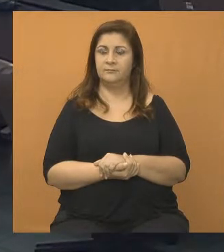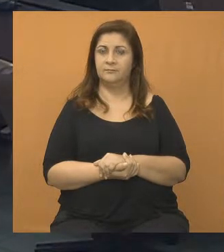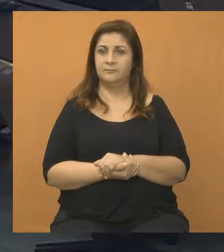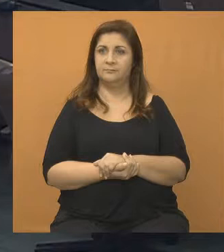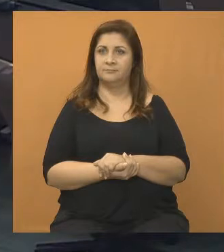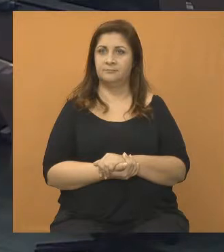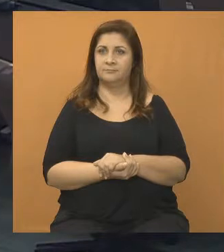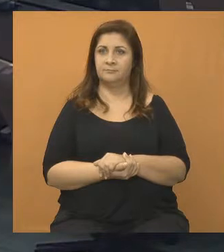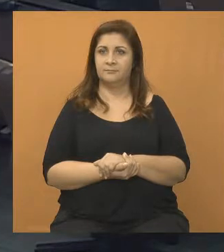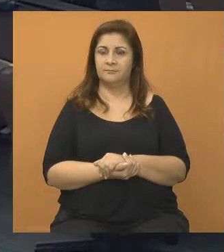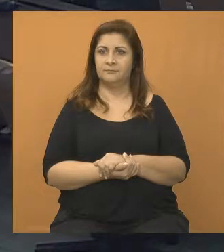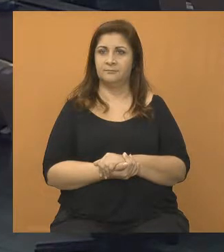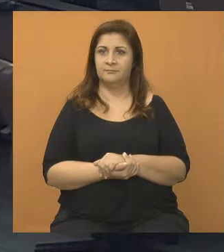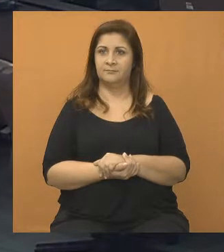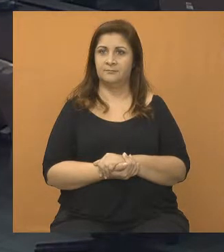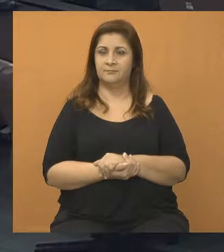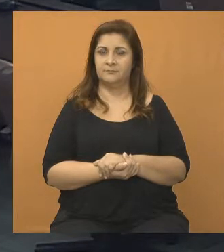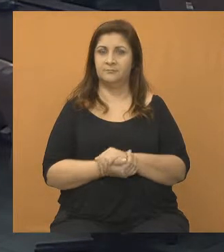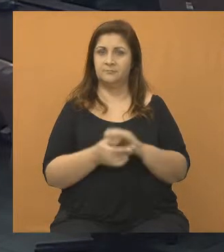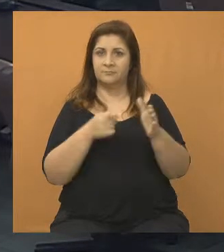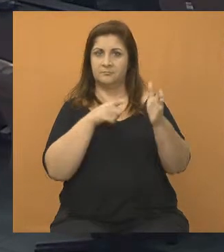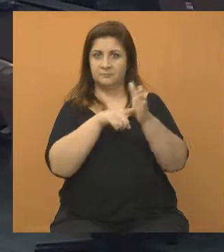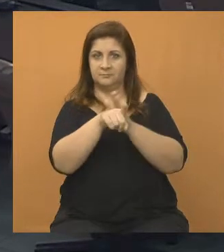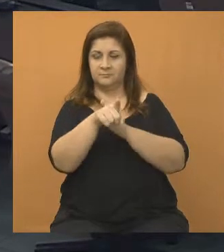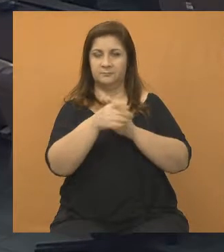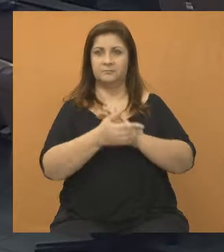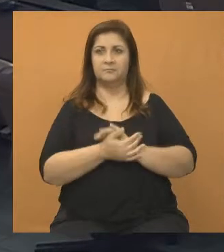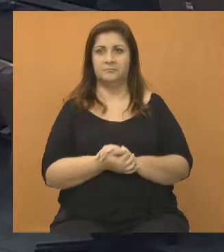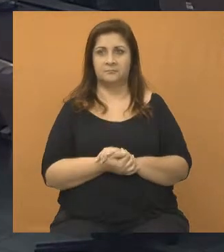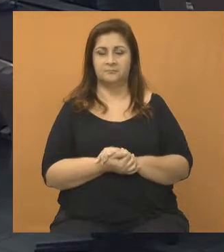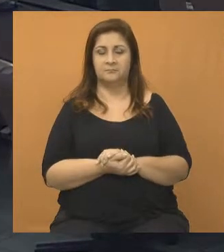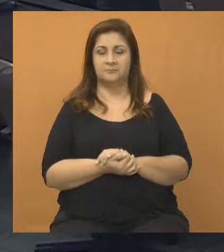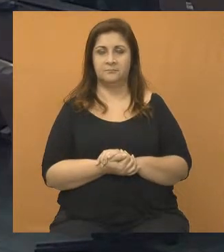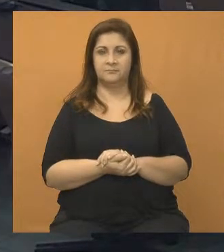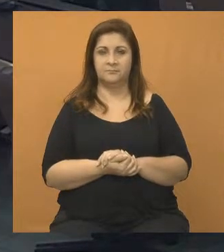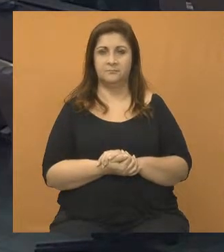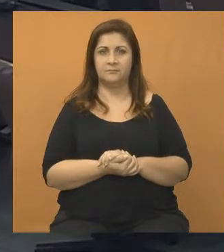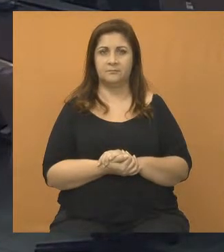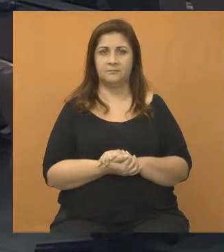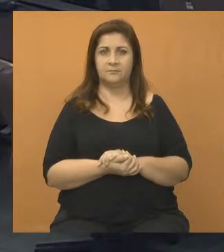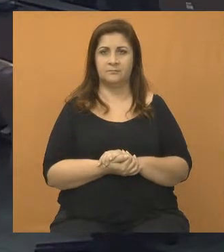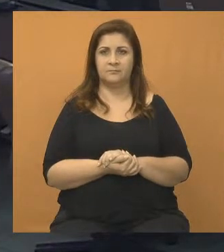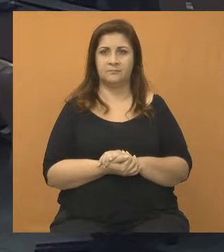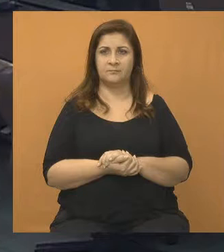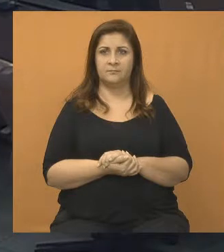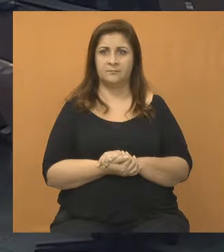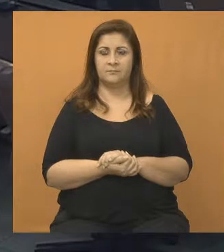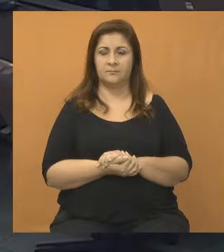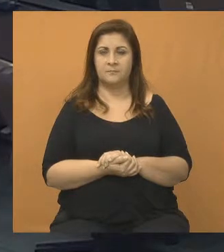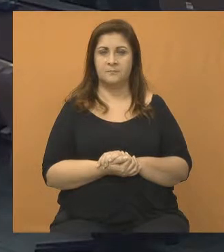Quero fazer uma pergunta, meu amigo Celso.